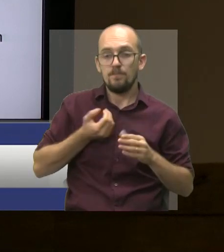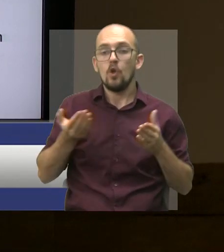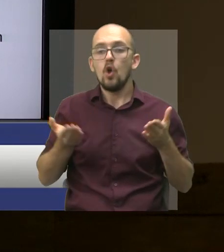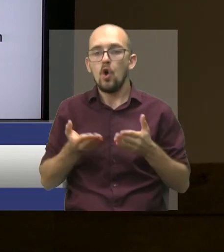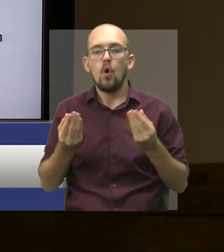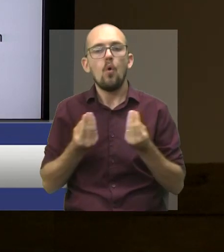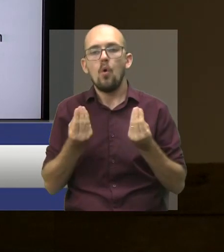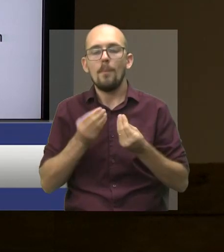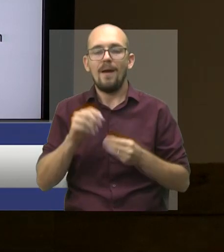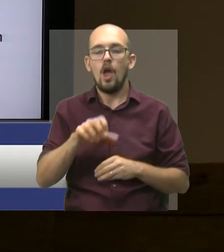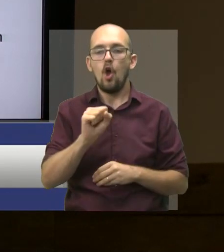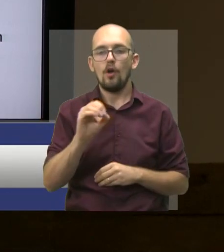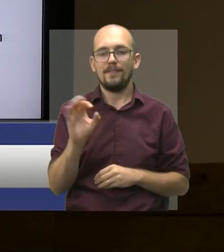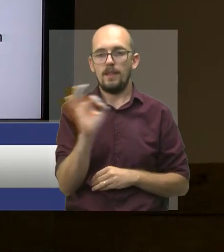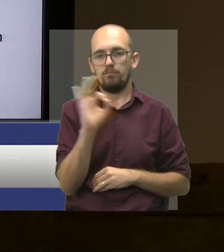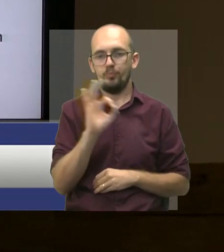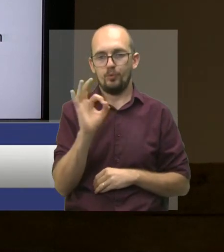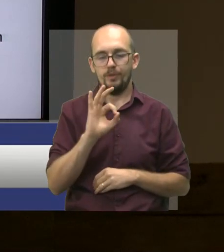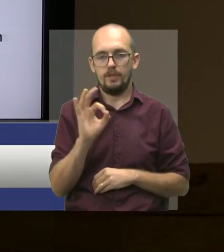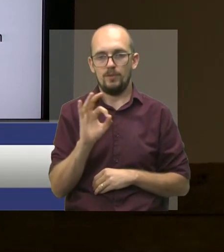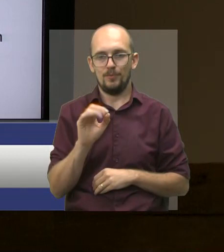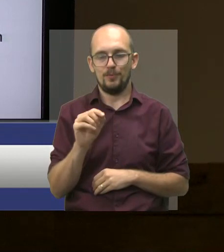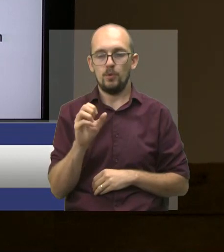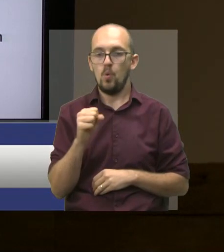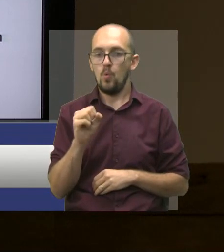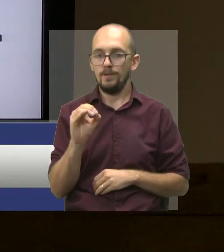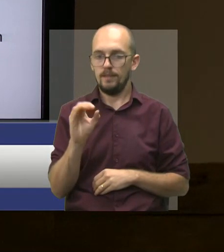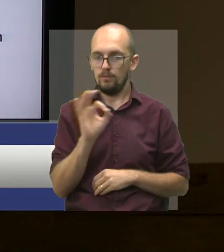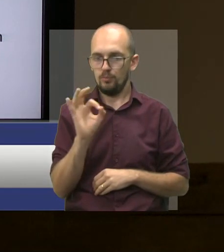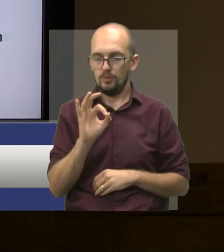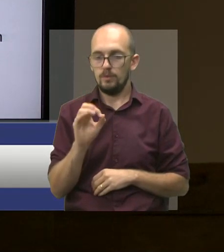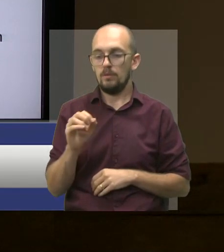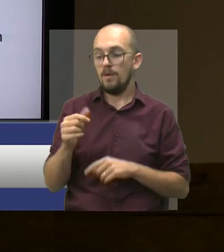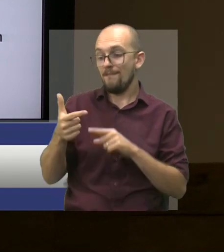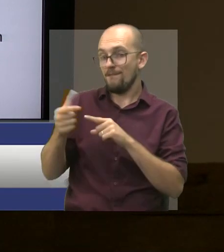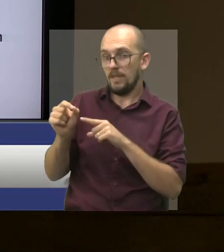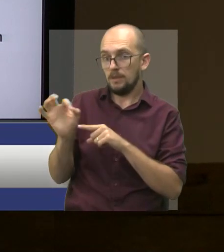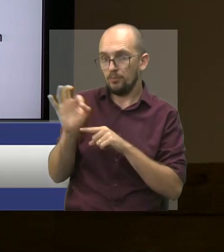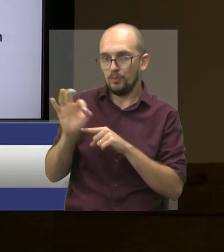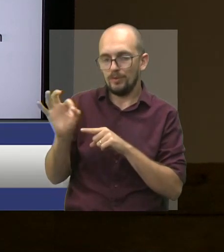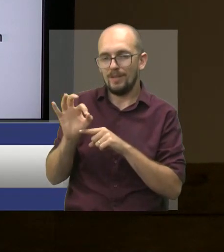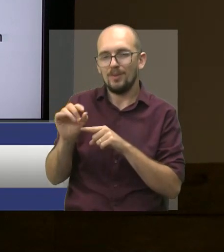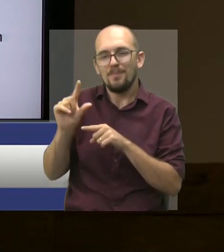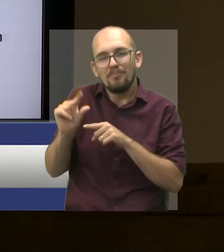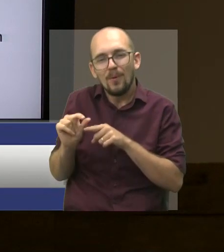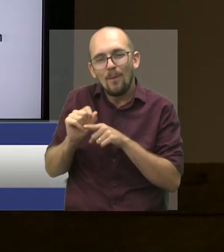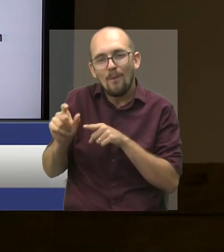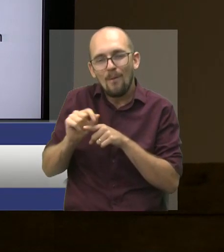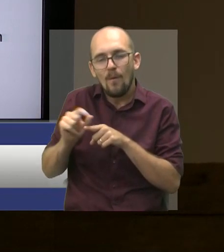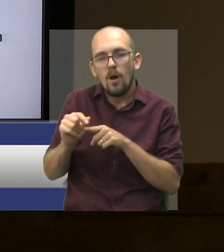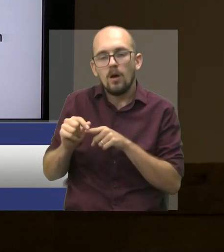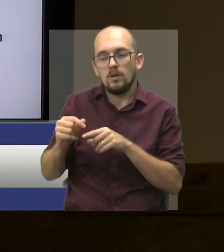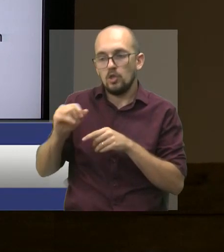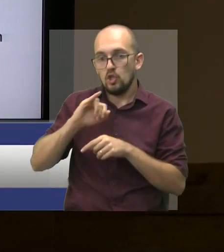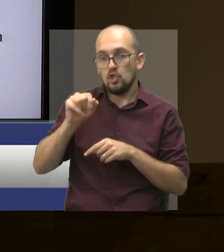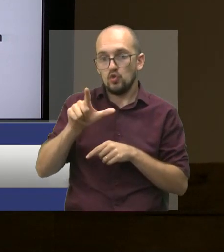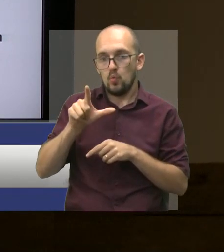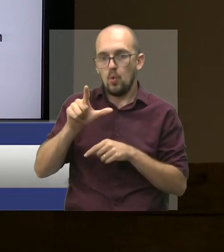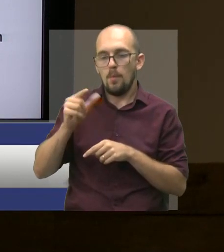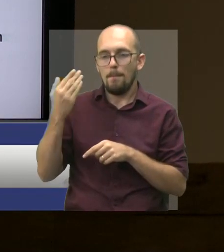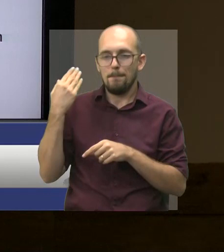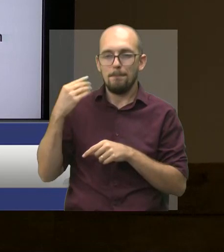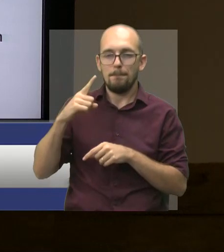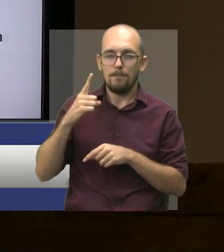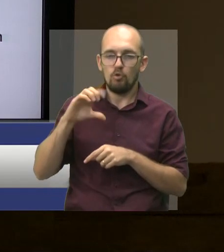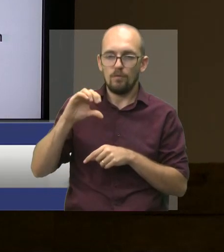maiores contribuições, ou seja, é excluído as 20% menores contribuições desde julho de 94 até a data